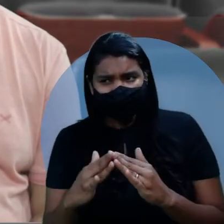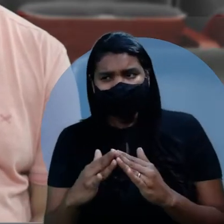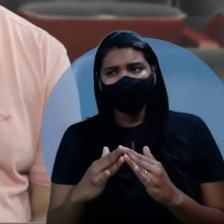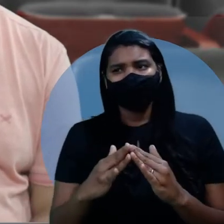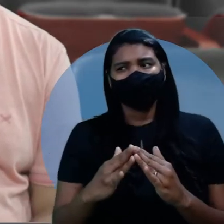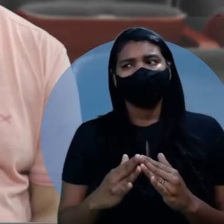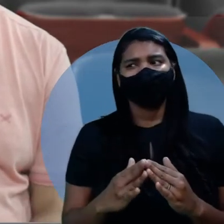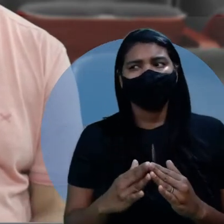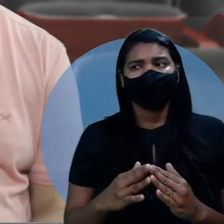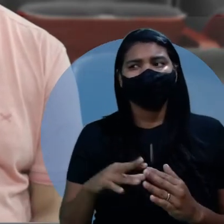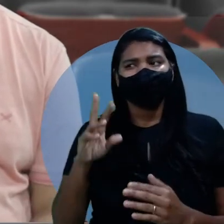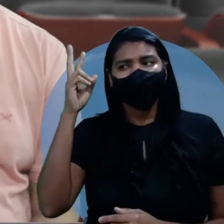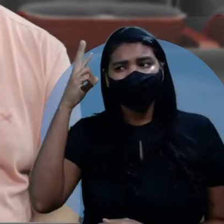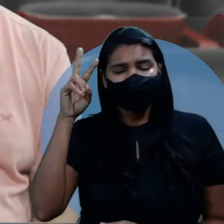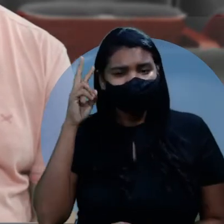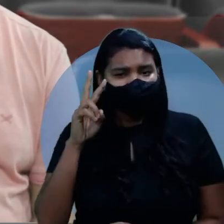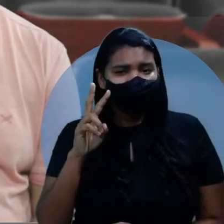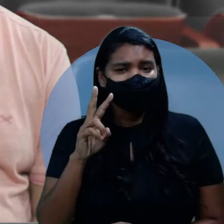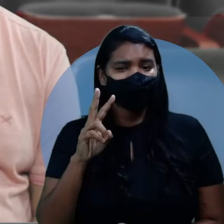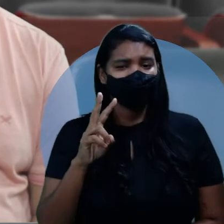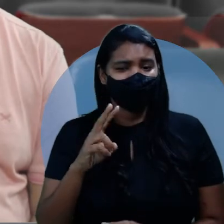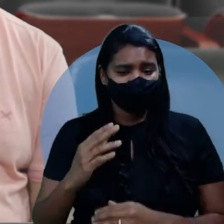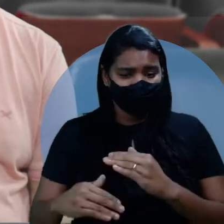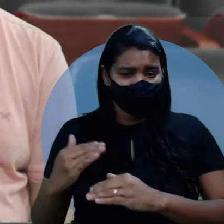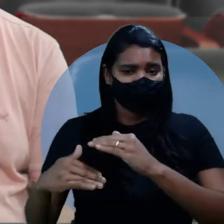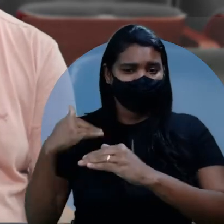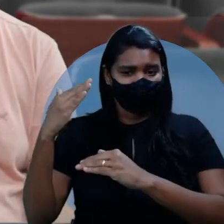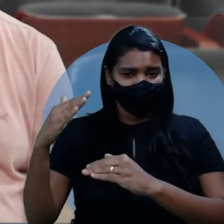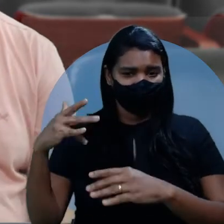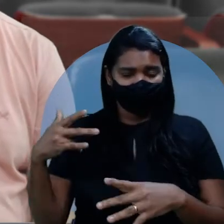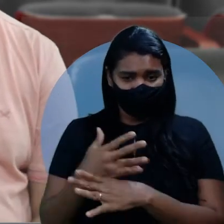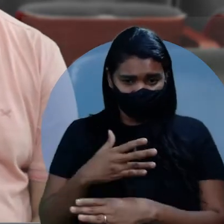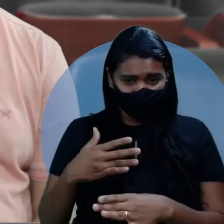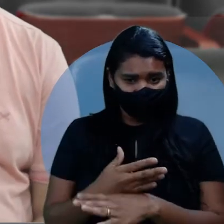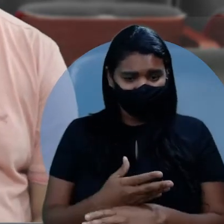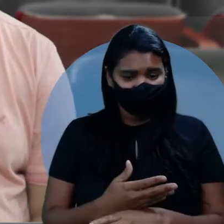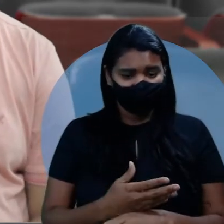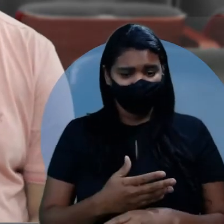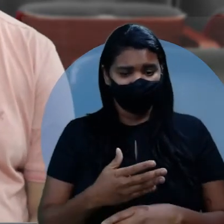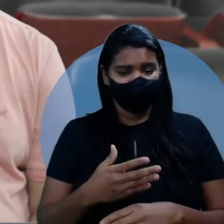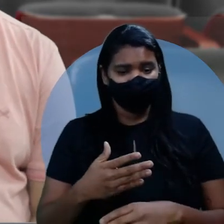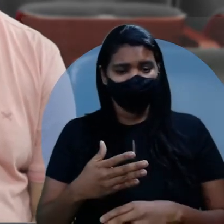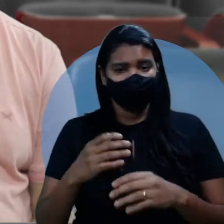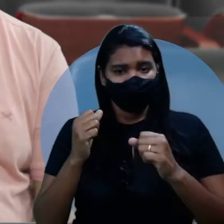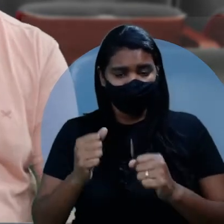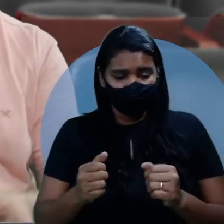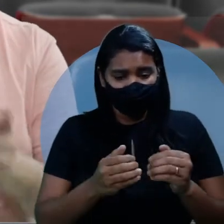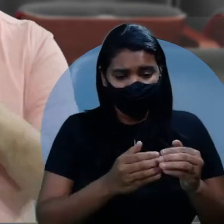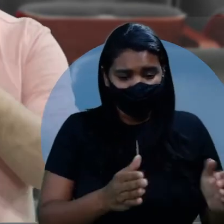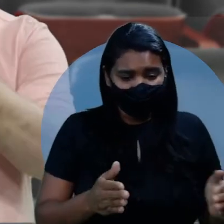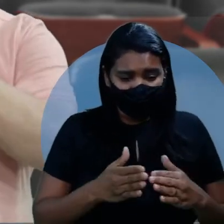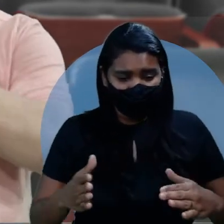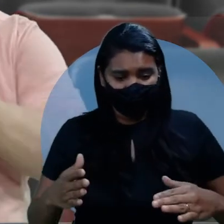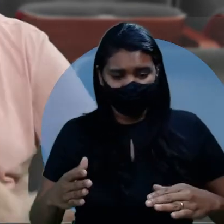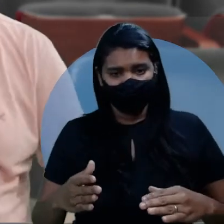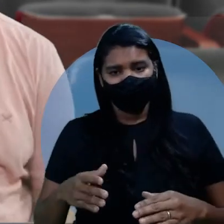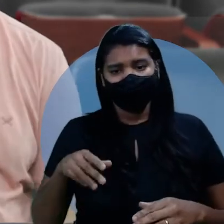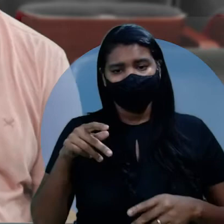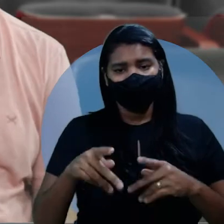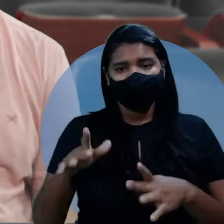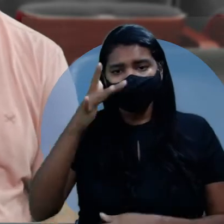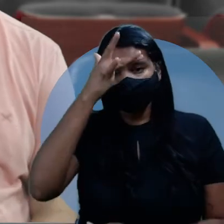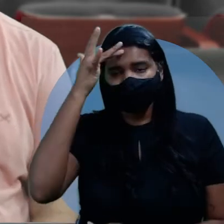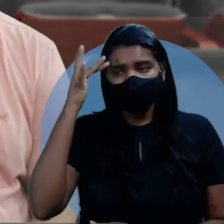com valor histórico, em prol do progresso. Então, ela foi alargada para poder facilitar o fluxo de pessoas. Nós temos